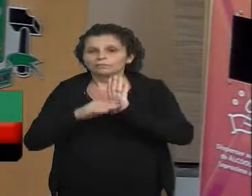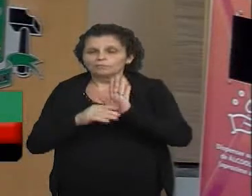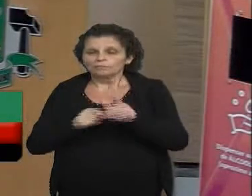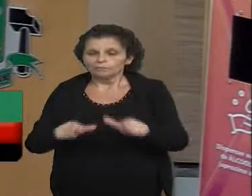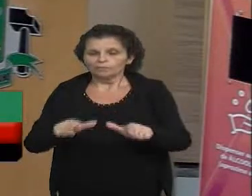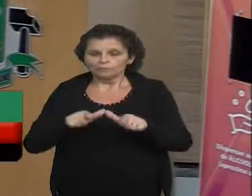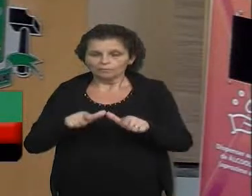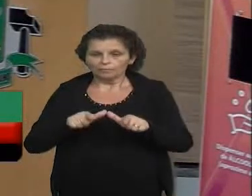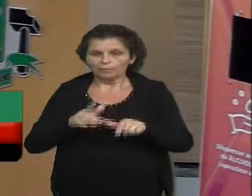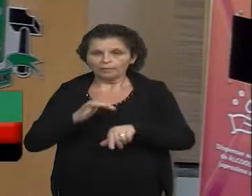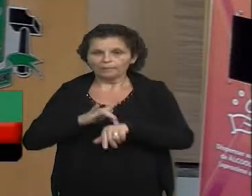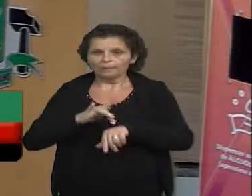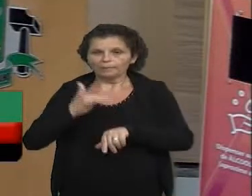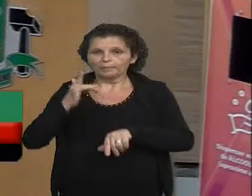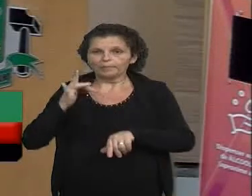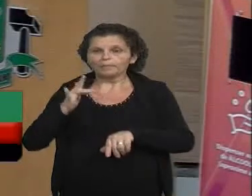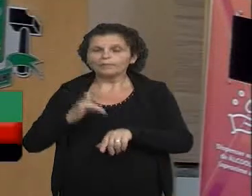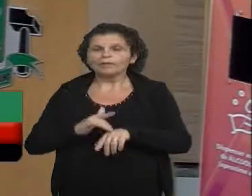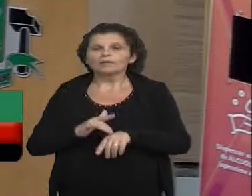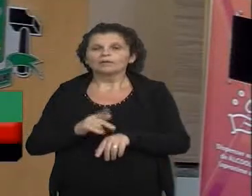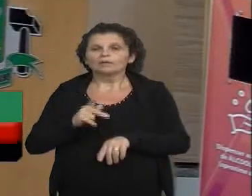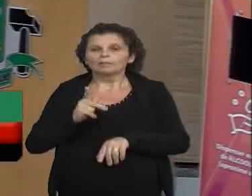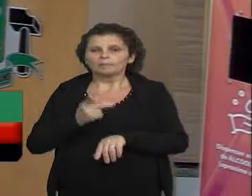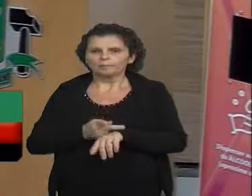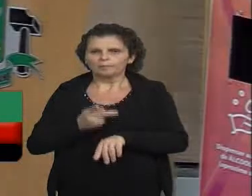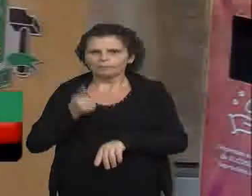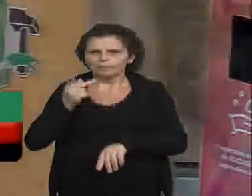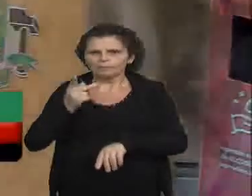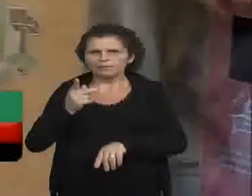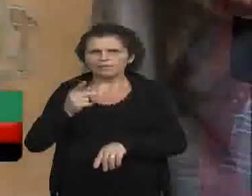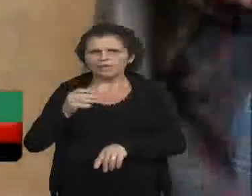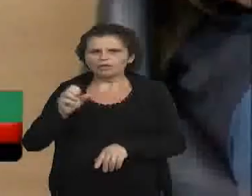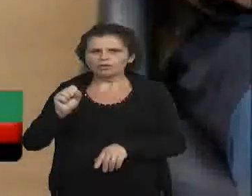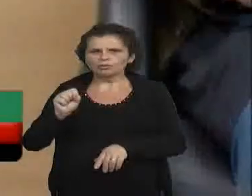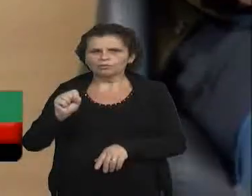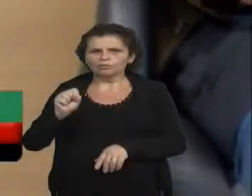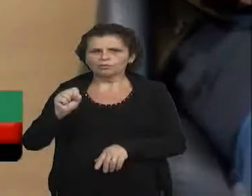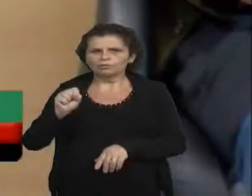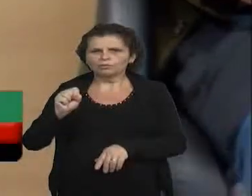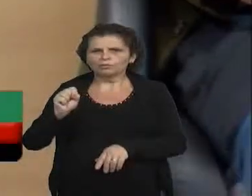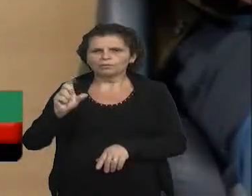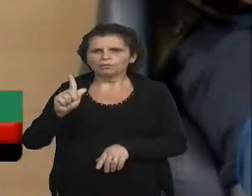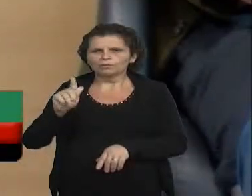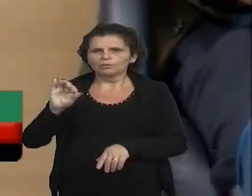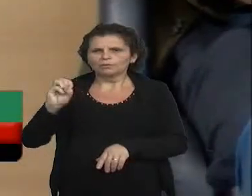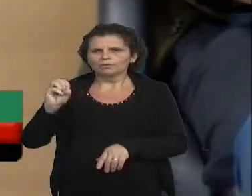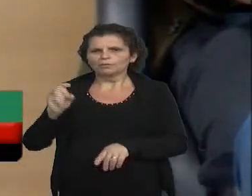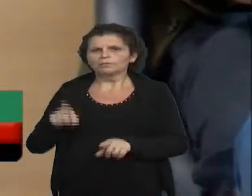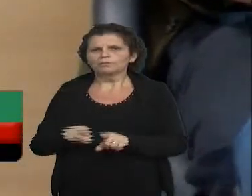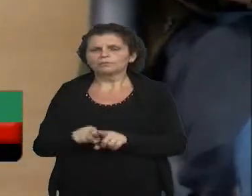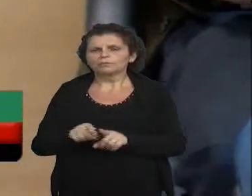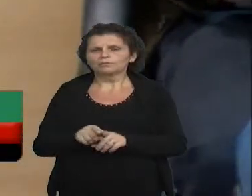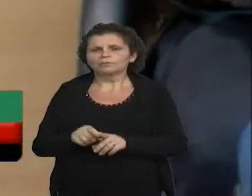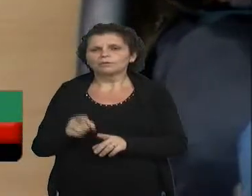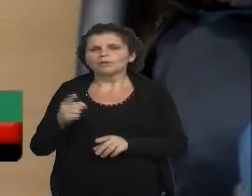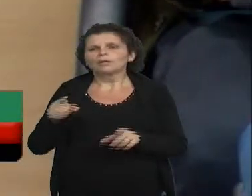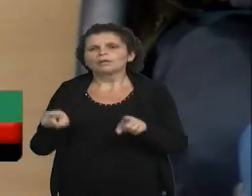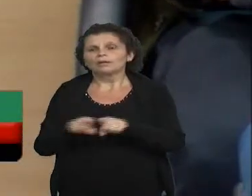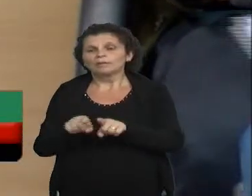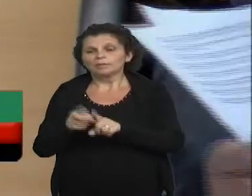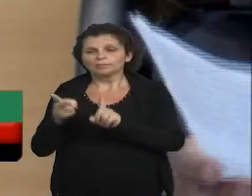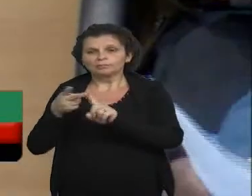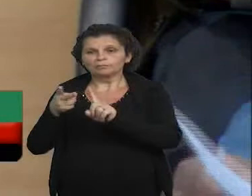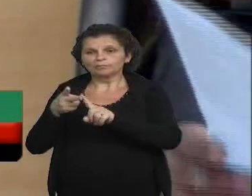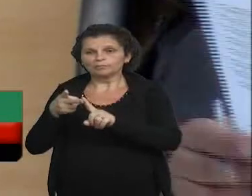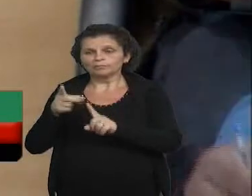cartão de prata ao senhor Sérgio Dinizo. Projeto de decreto legislativo número 13 de 2022,